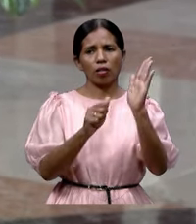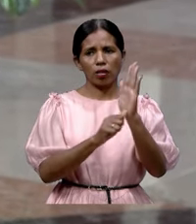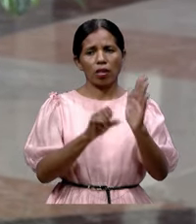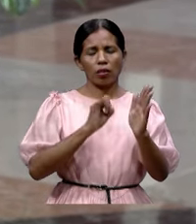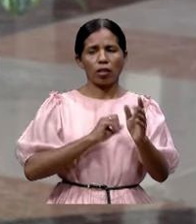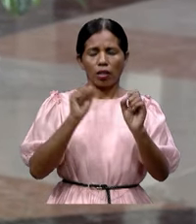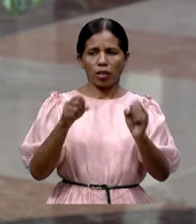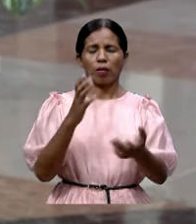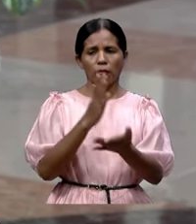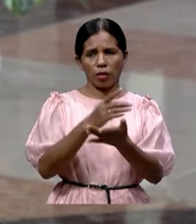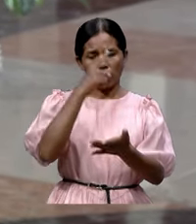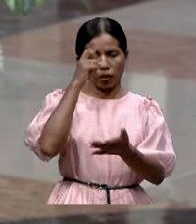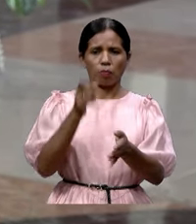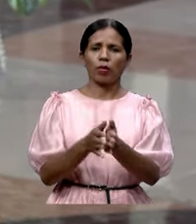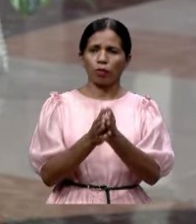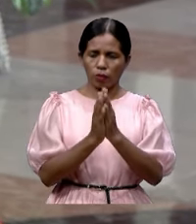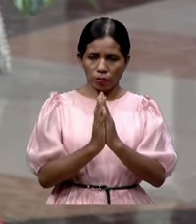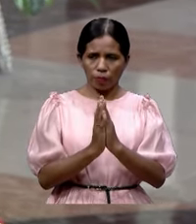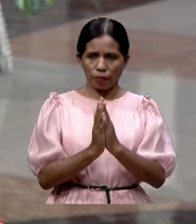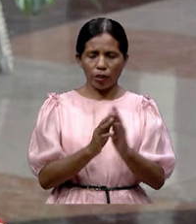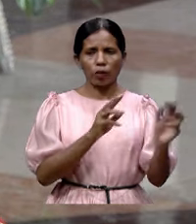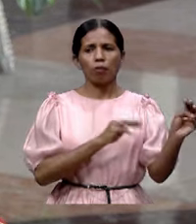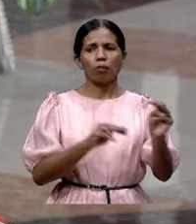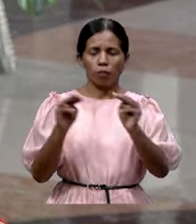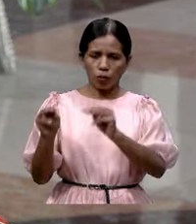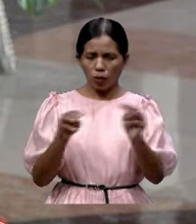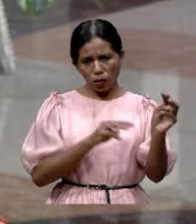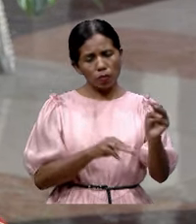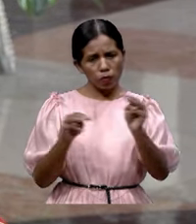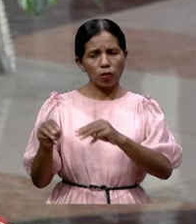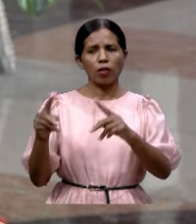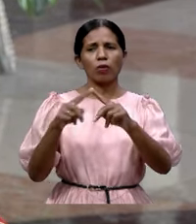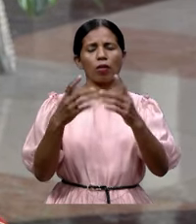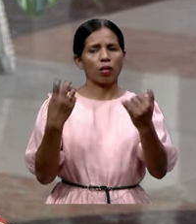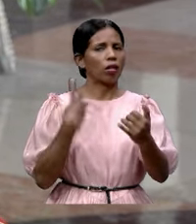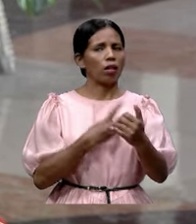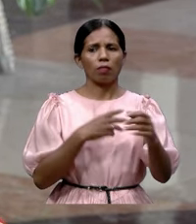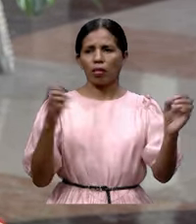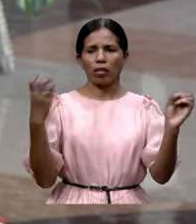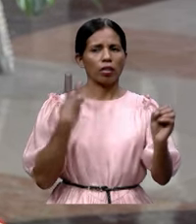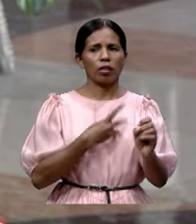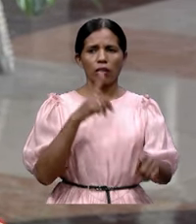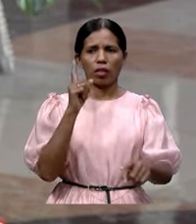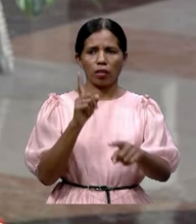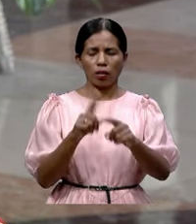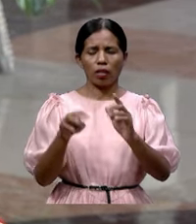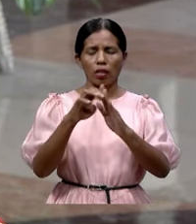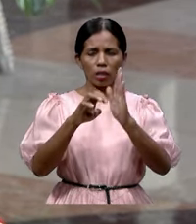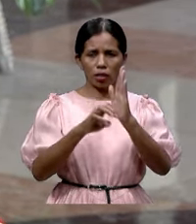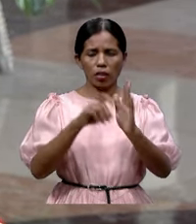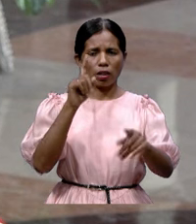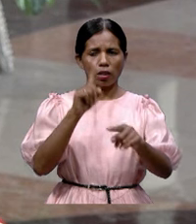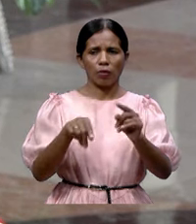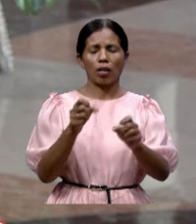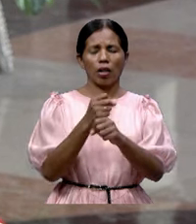cancelar. Também, o supra, a dia, e eu estou em, a mim lá consegue. Ita lá bele, Estado lá bele,